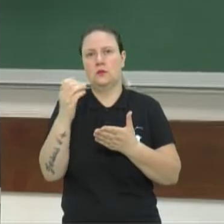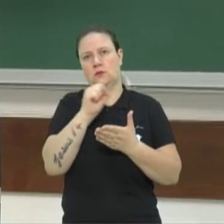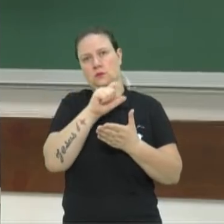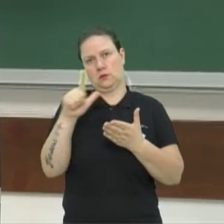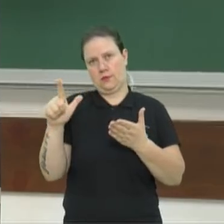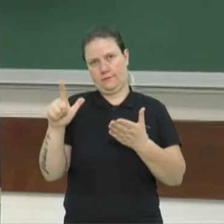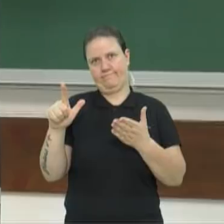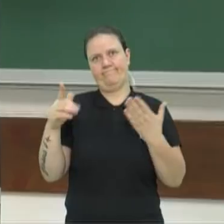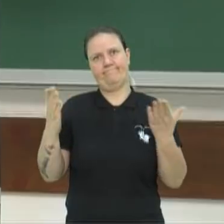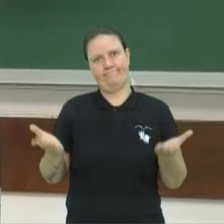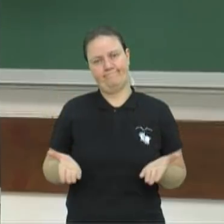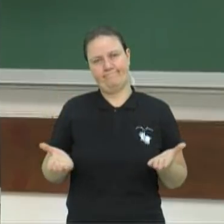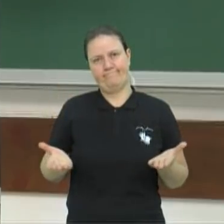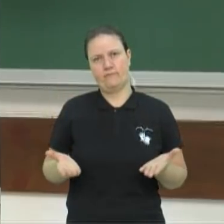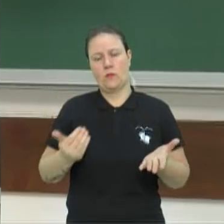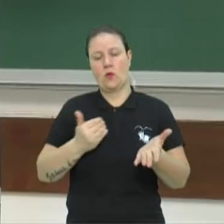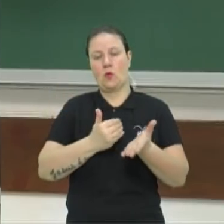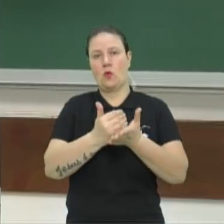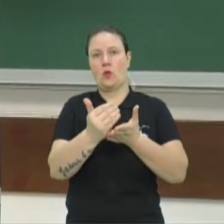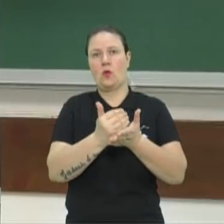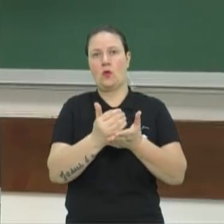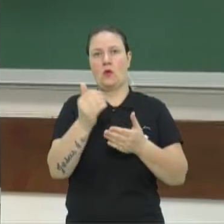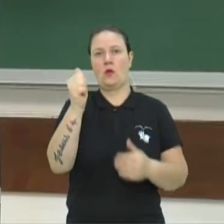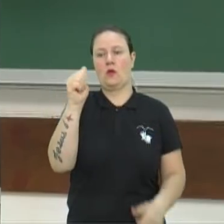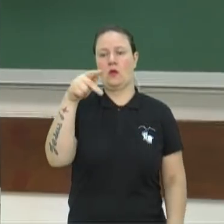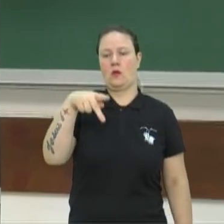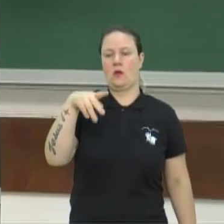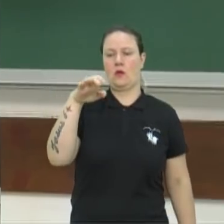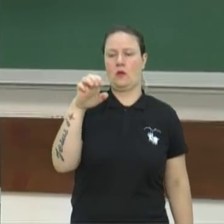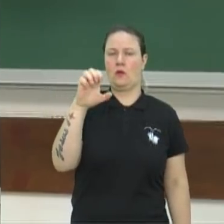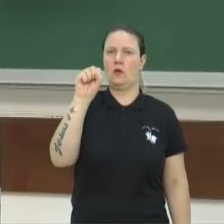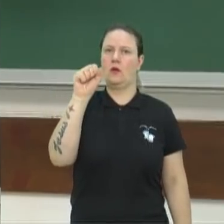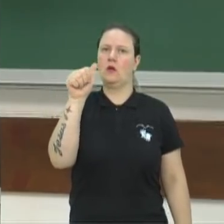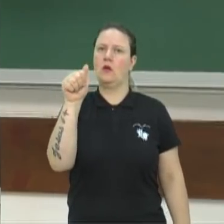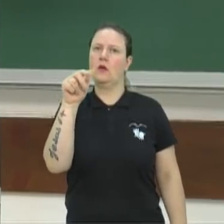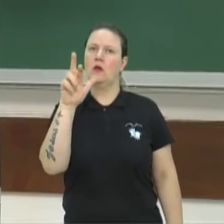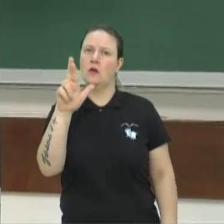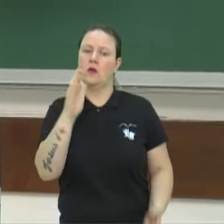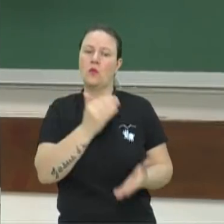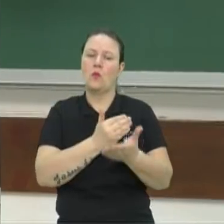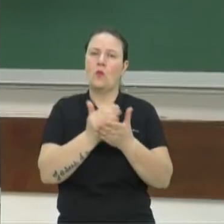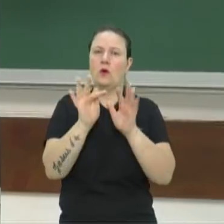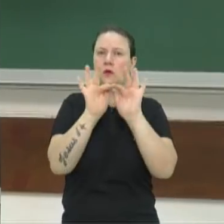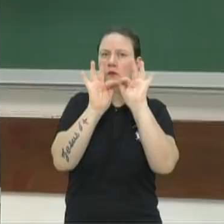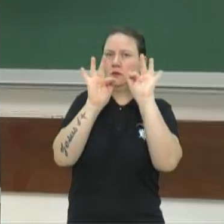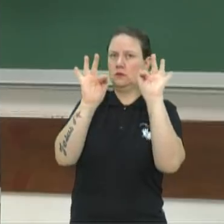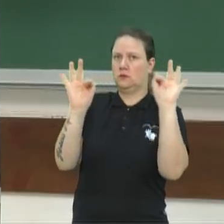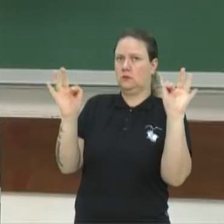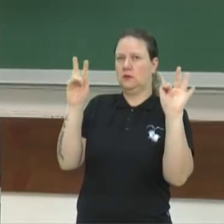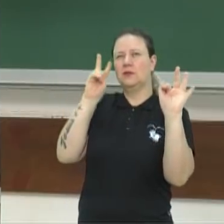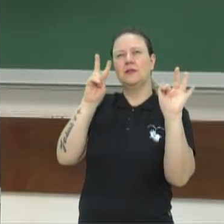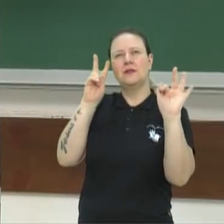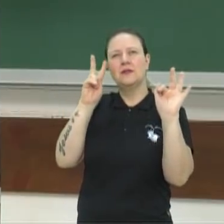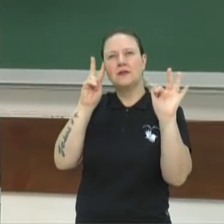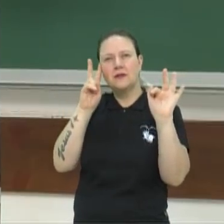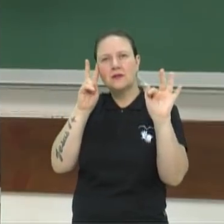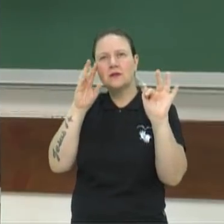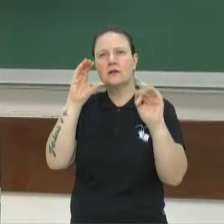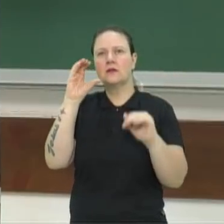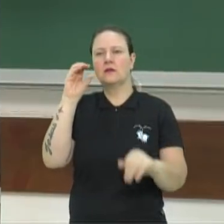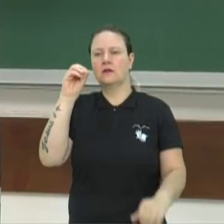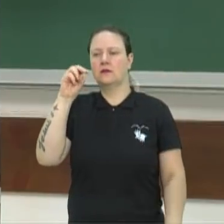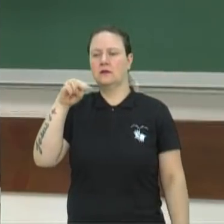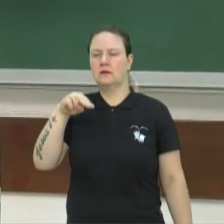nessa aula que inicia com apesar de quê? Que inicia com embora? São as